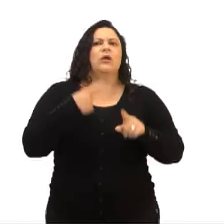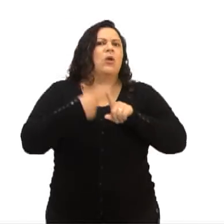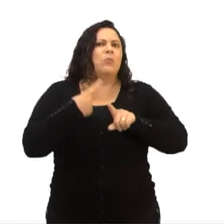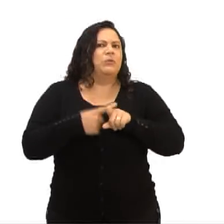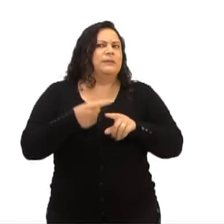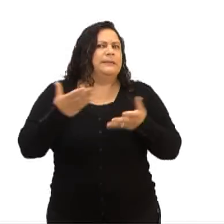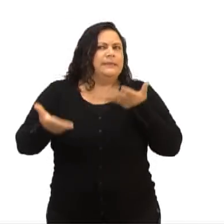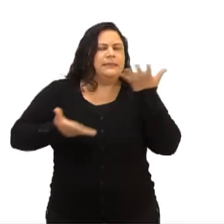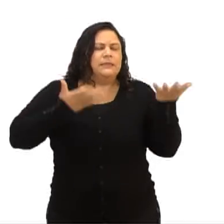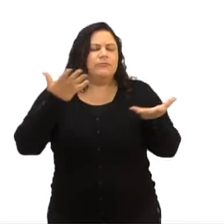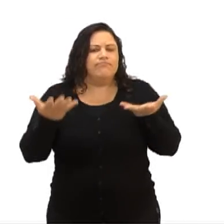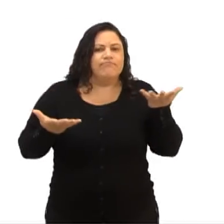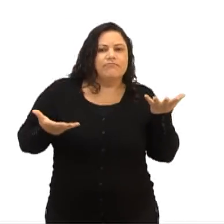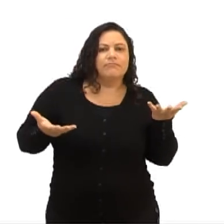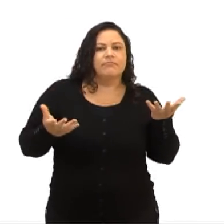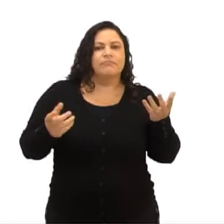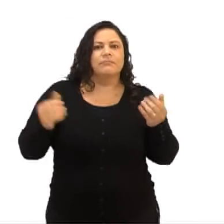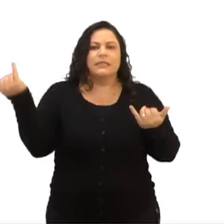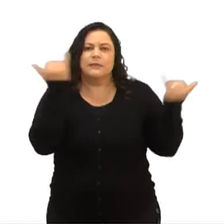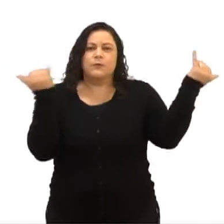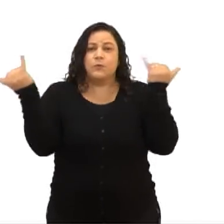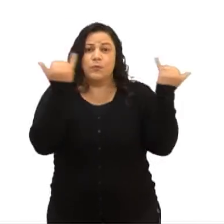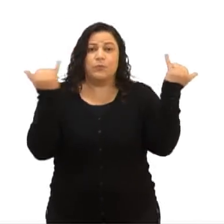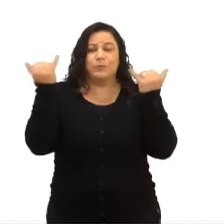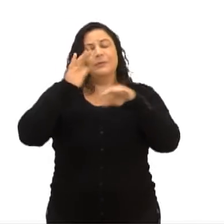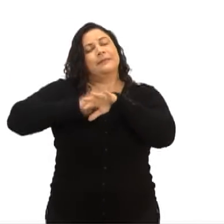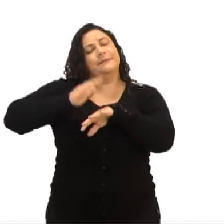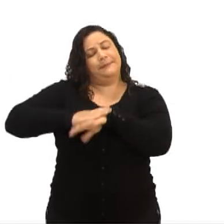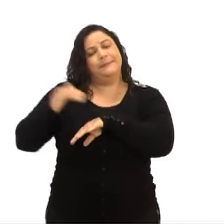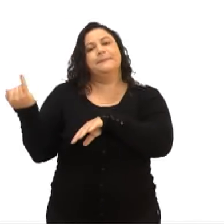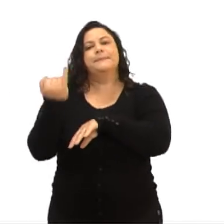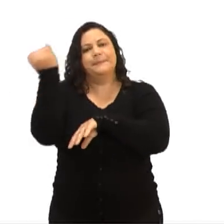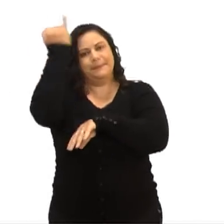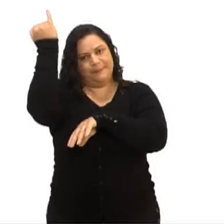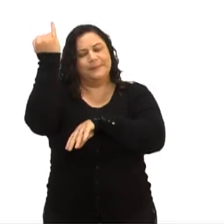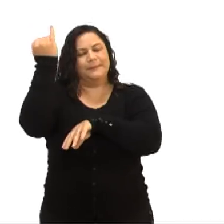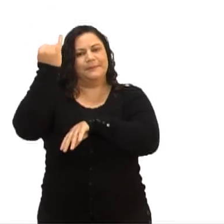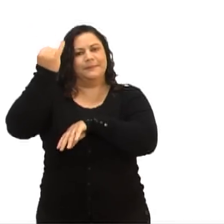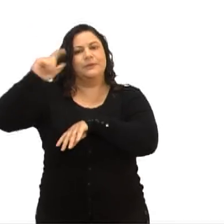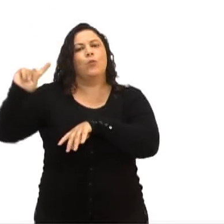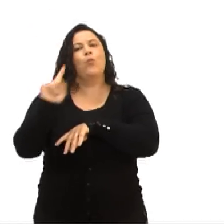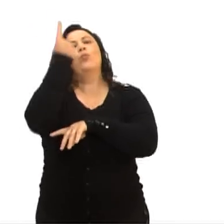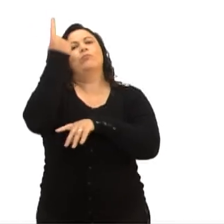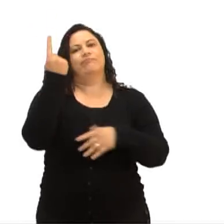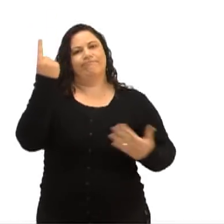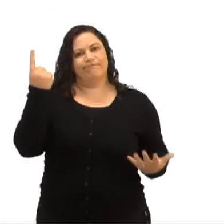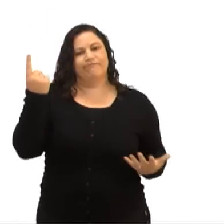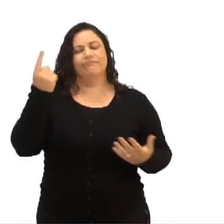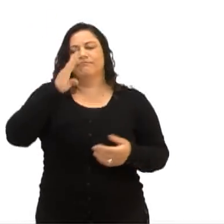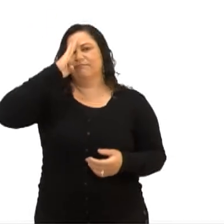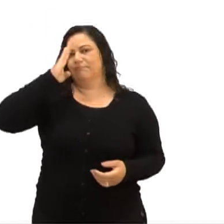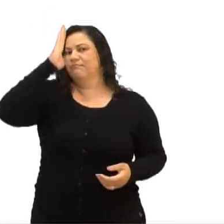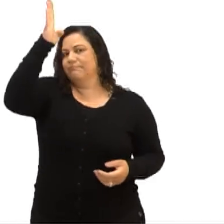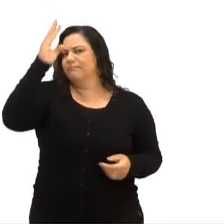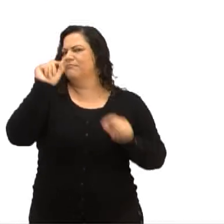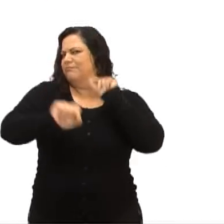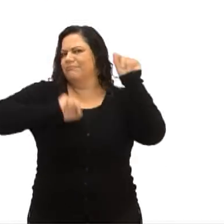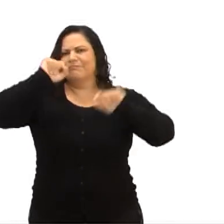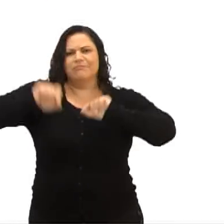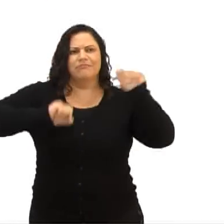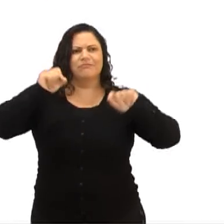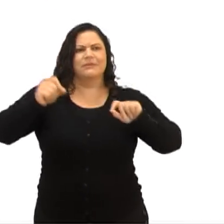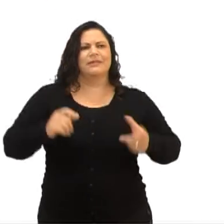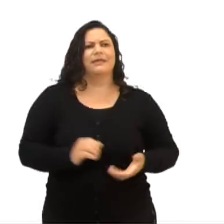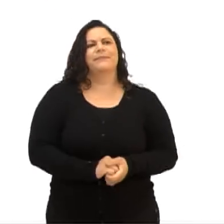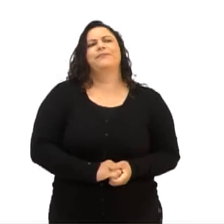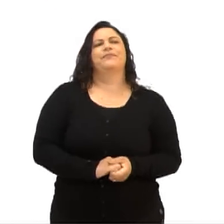quente, certo? São informações mais importantes, mais únicas. Principal. O que é principal? A diagonal. O